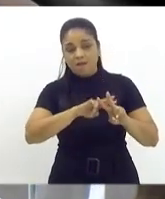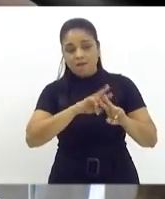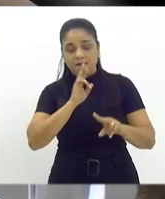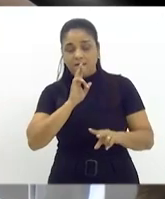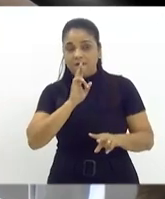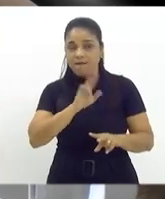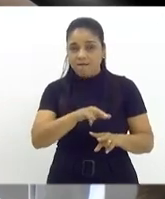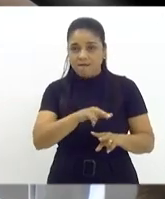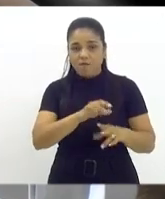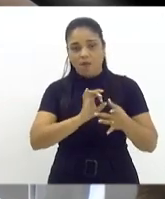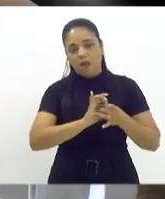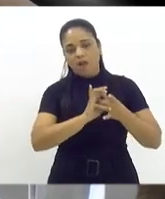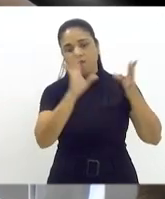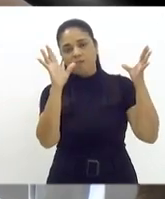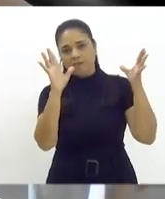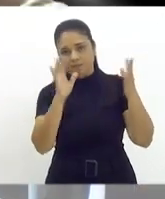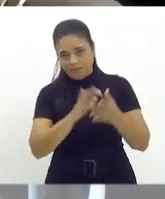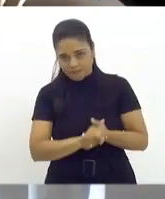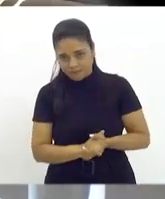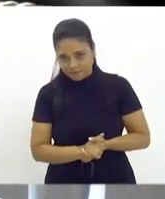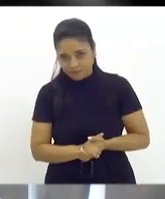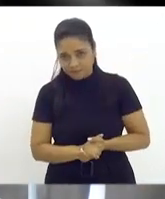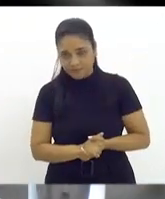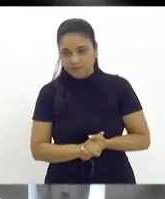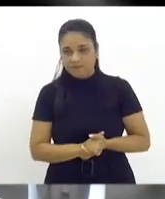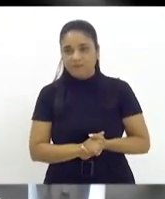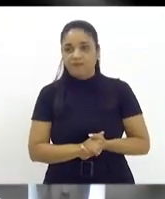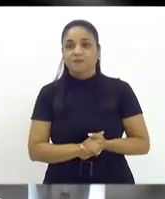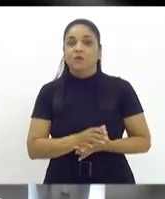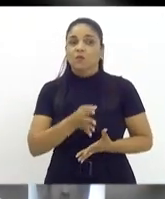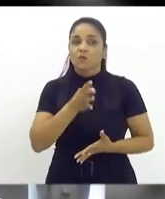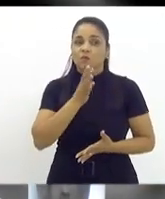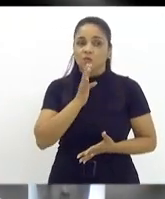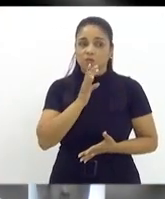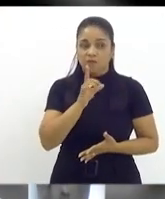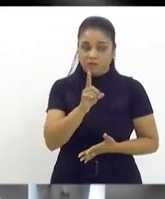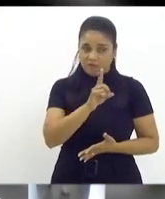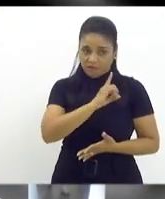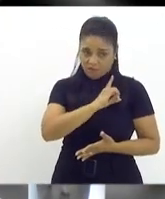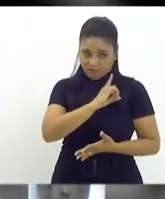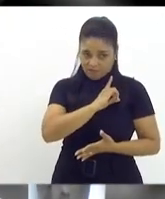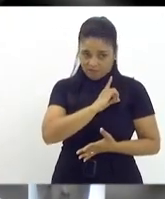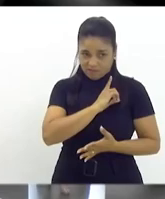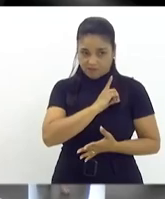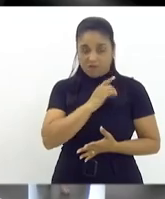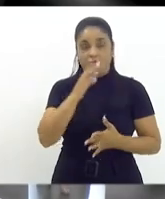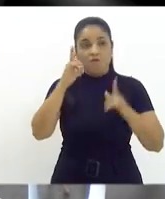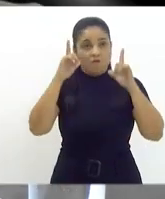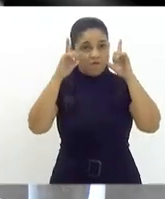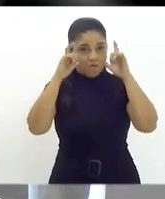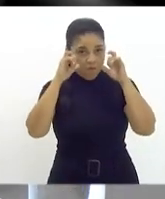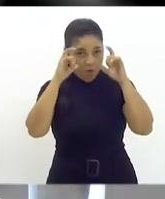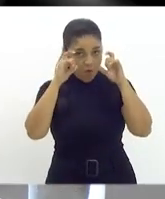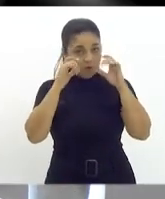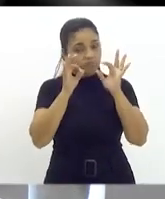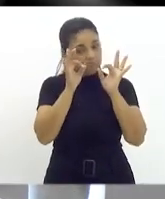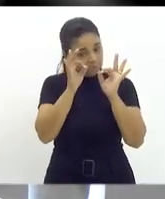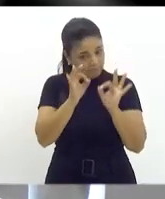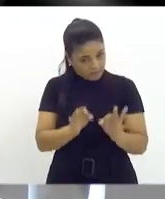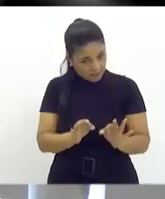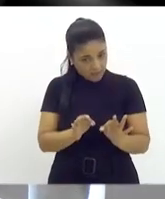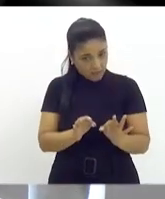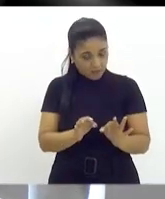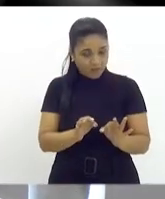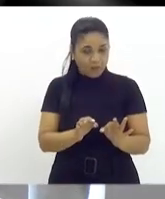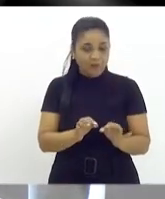absolutória tá então reconhecimento na delegacia positivo através de foto reconhecimento não